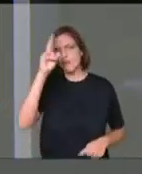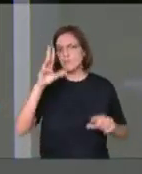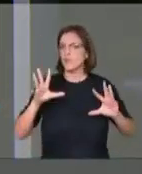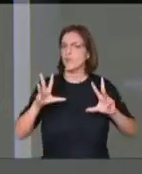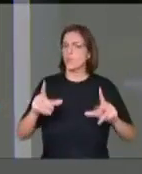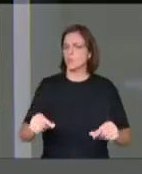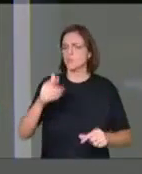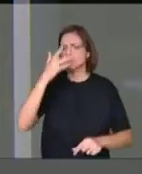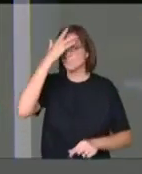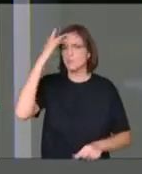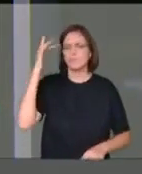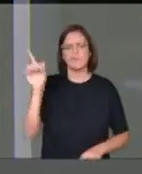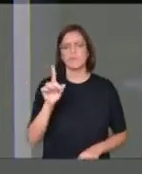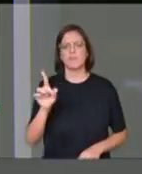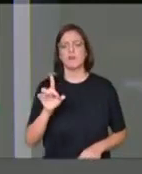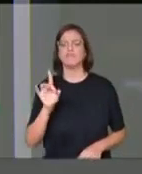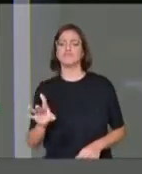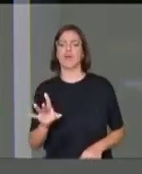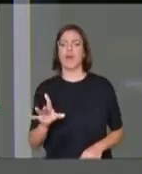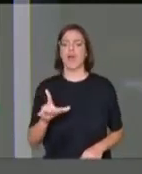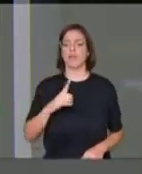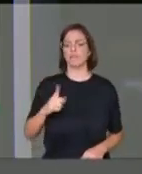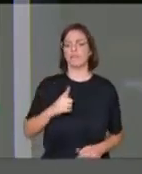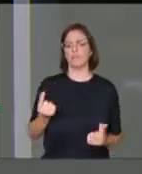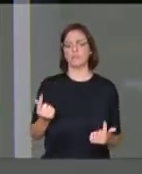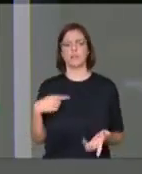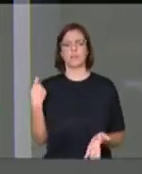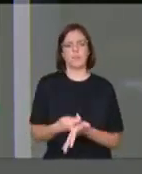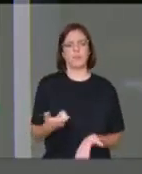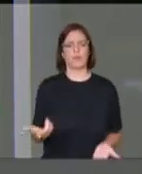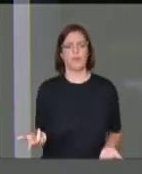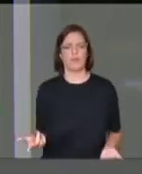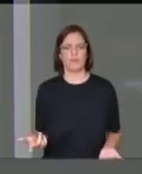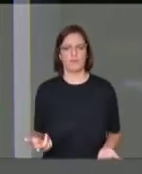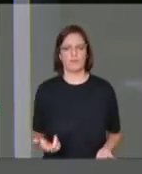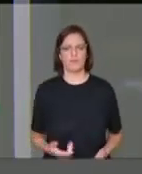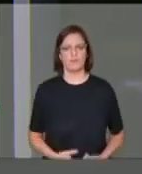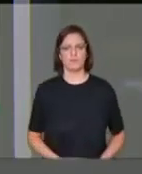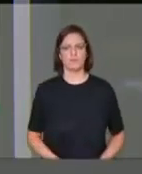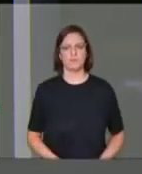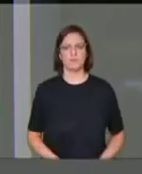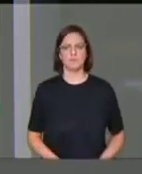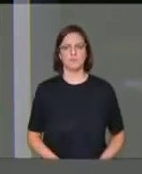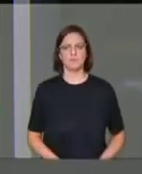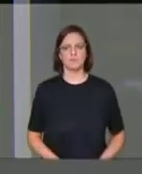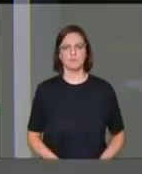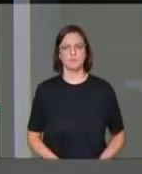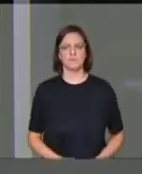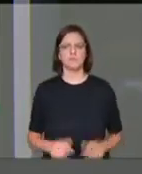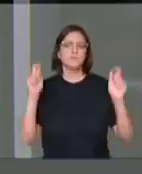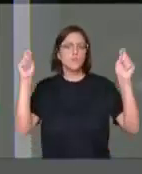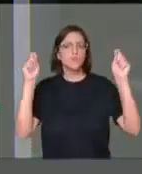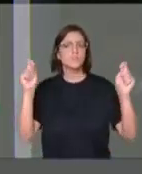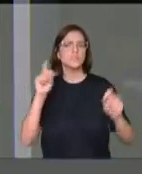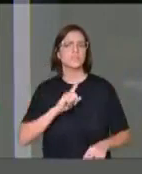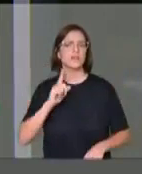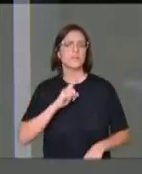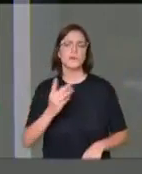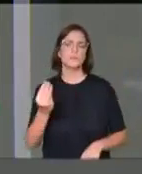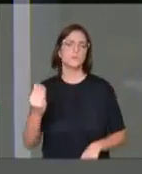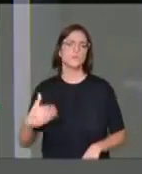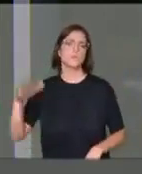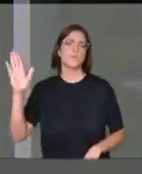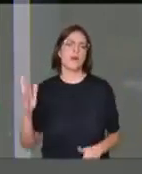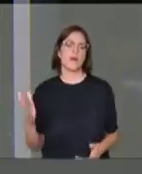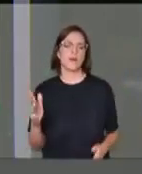todos os torcedores do Flamengo e não só os que hoje podem frequentar os estádios e assistir os jogos. O torcedor do Flamengo é muito maior do que o que